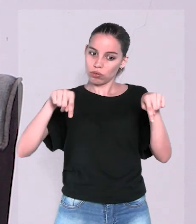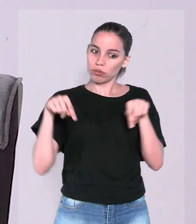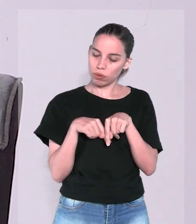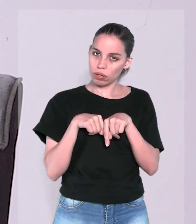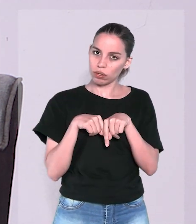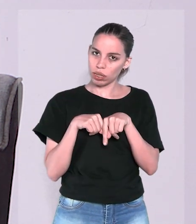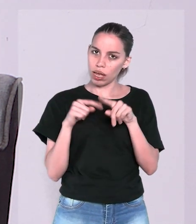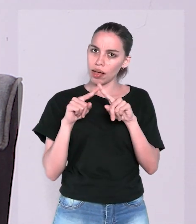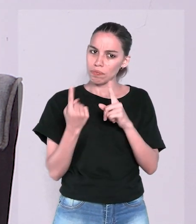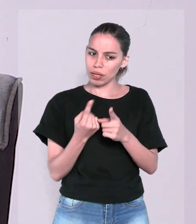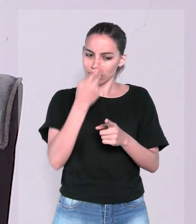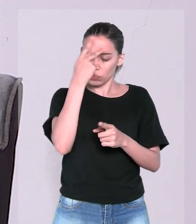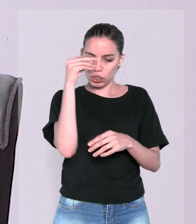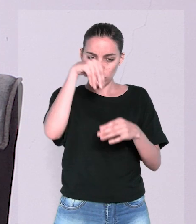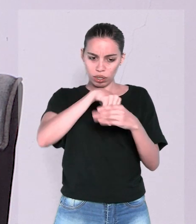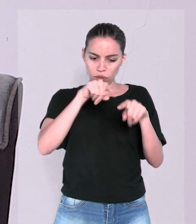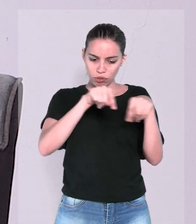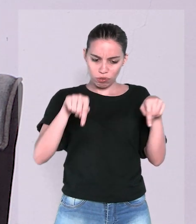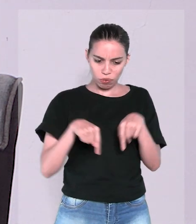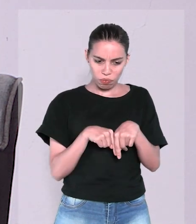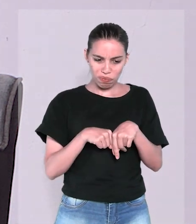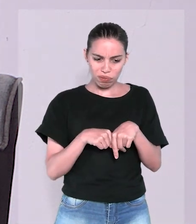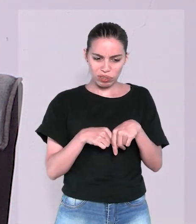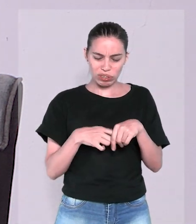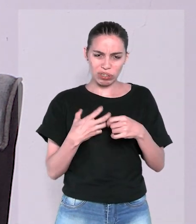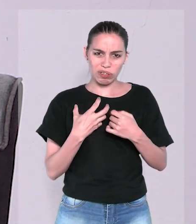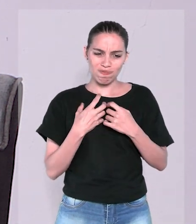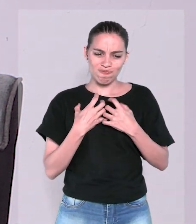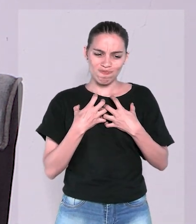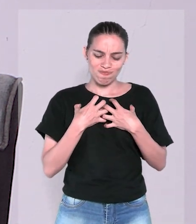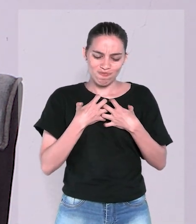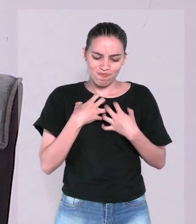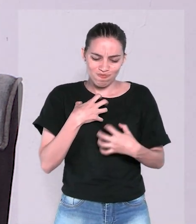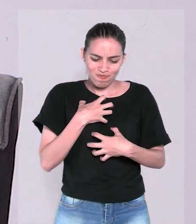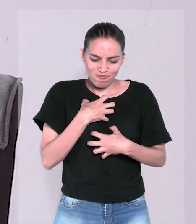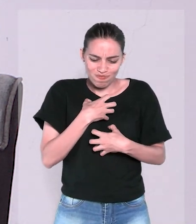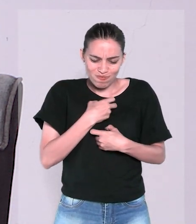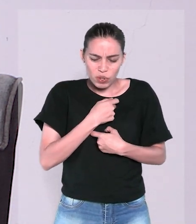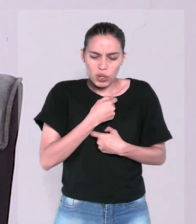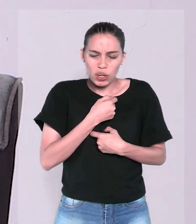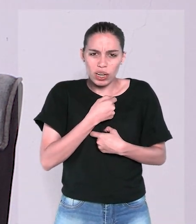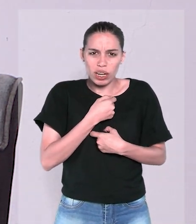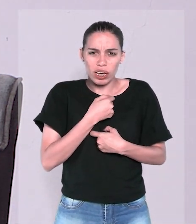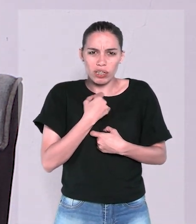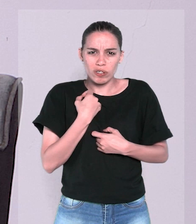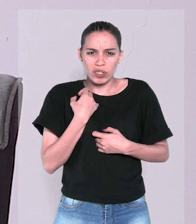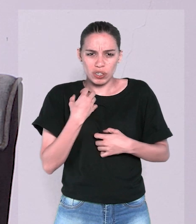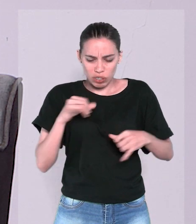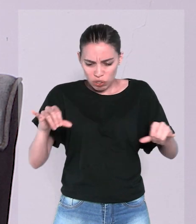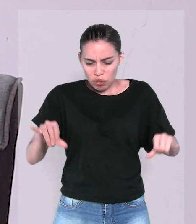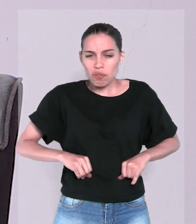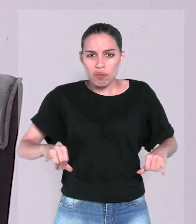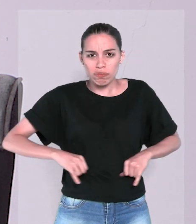do quarto. Mas o pessoal estava dentro do quarto num nível de sofrimento